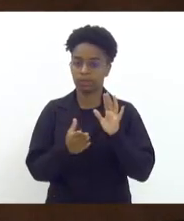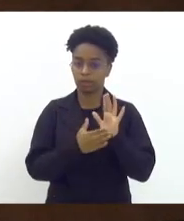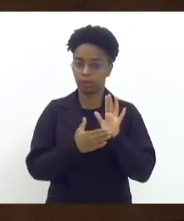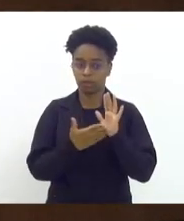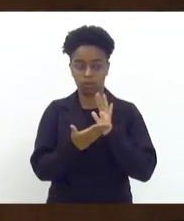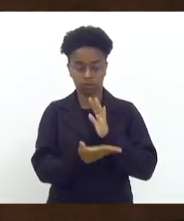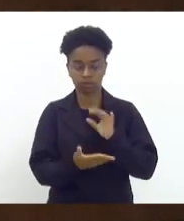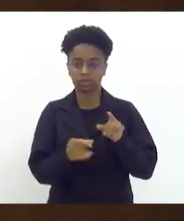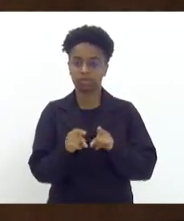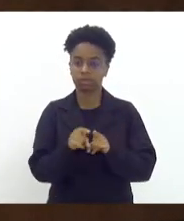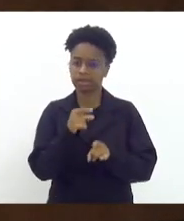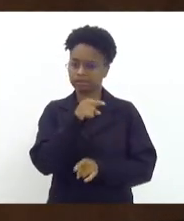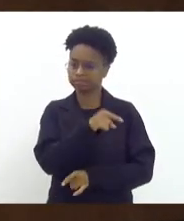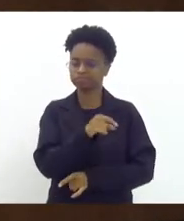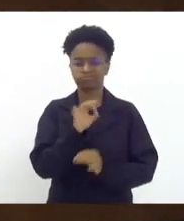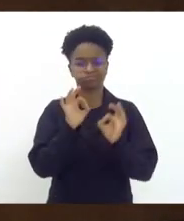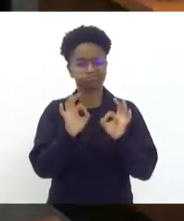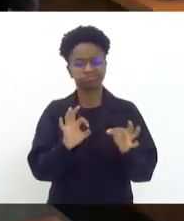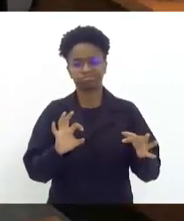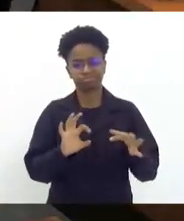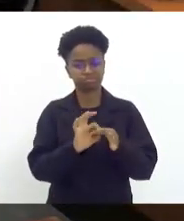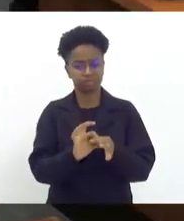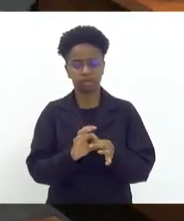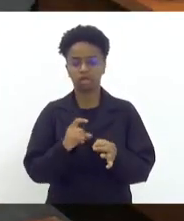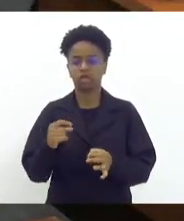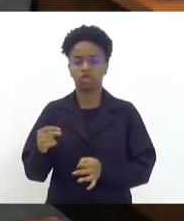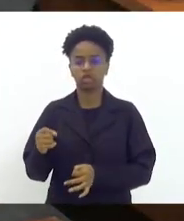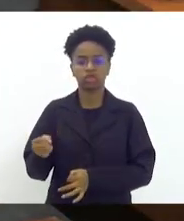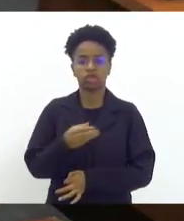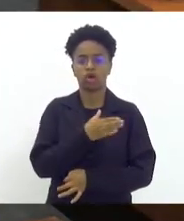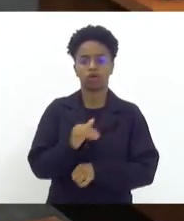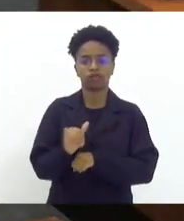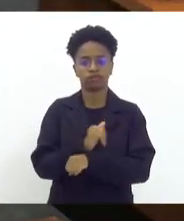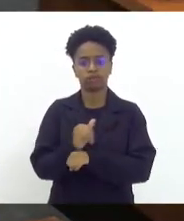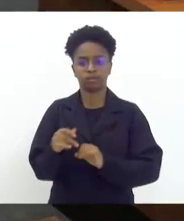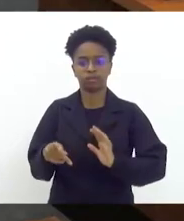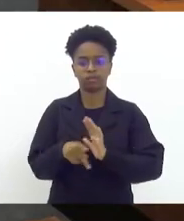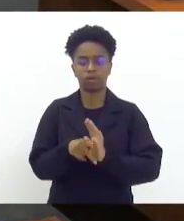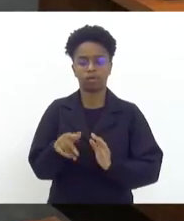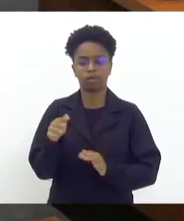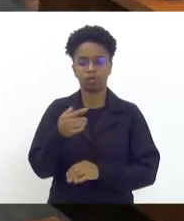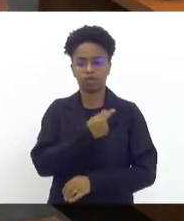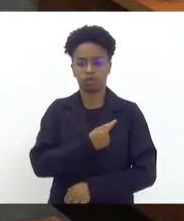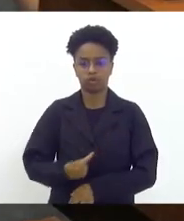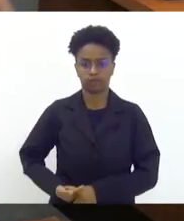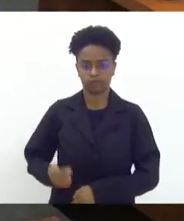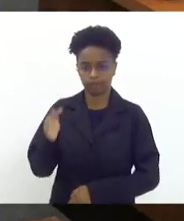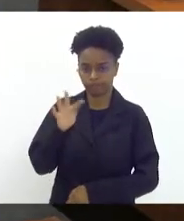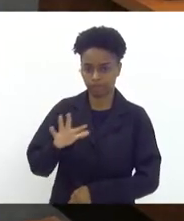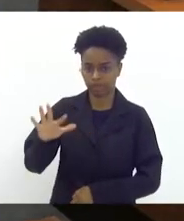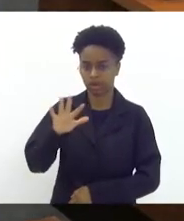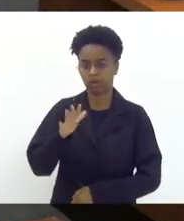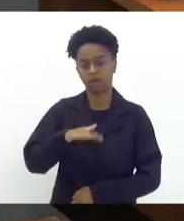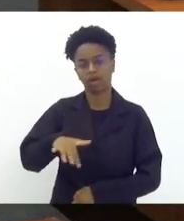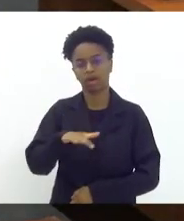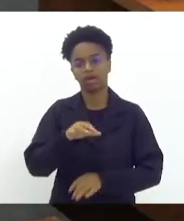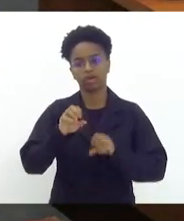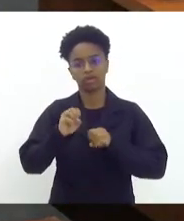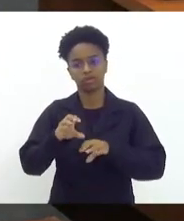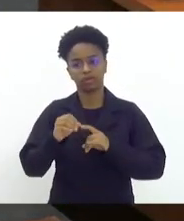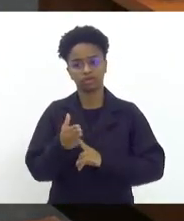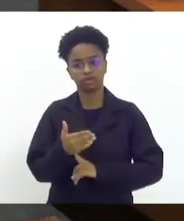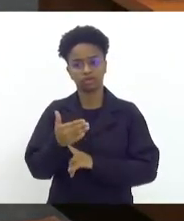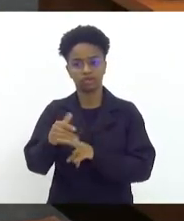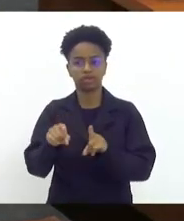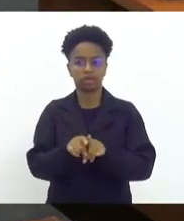ele tá completamente alinhado com as novas medidas do governo federal inclusive na educação tecnológica